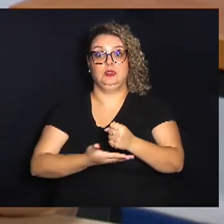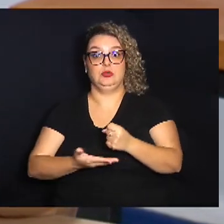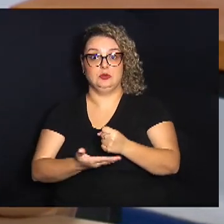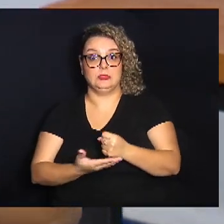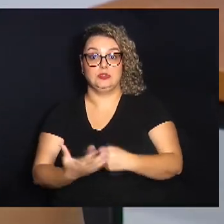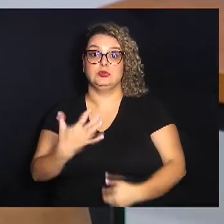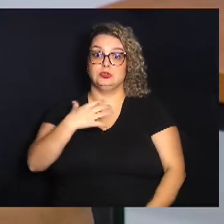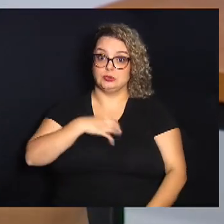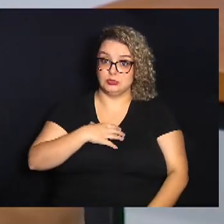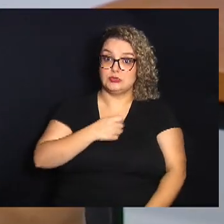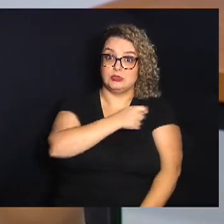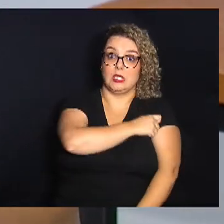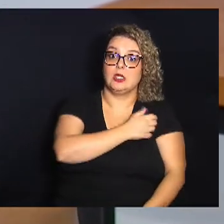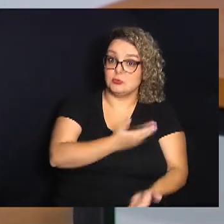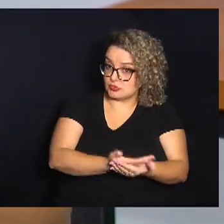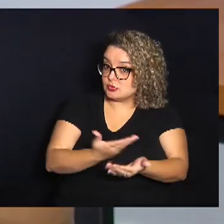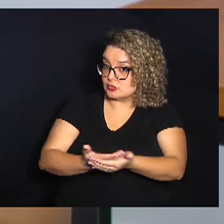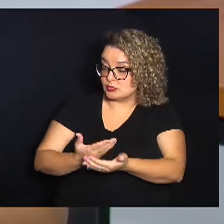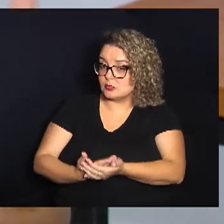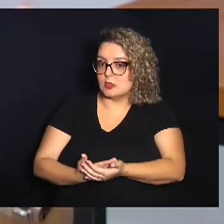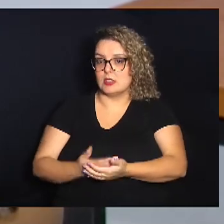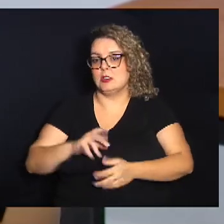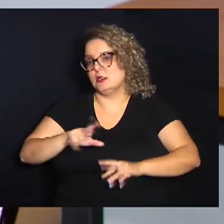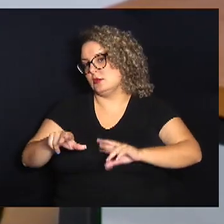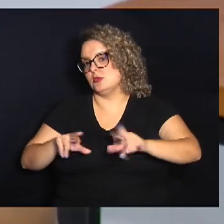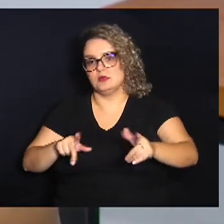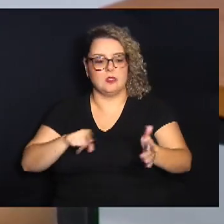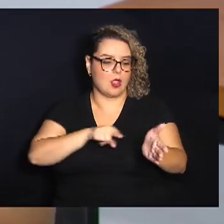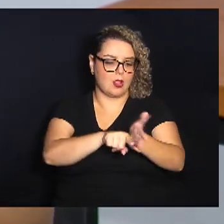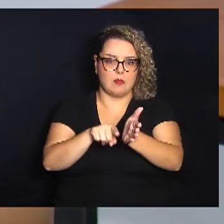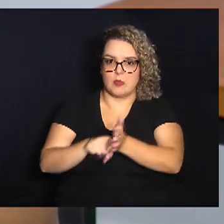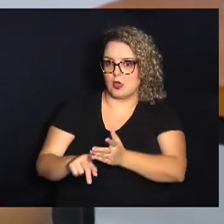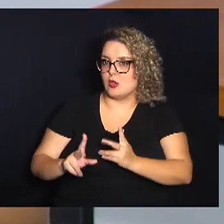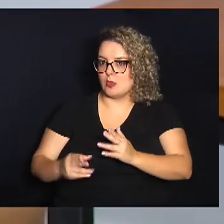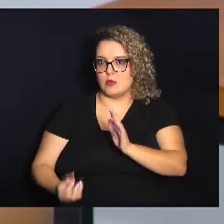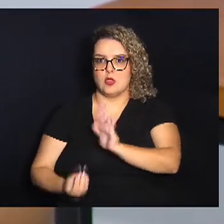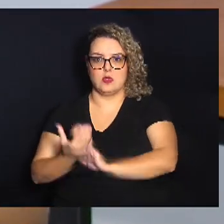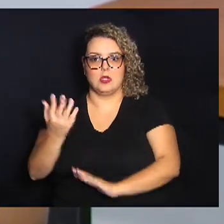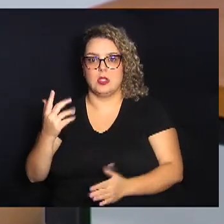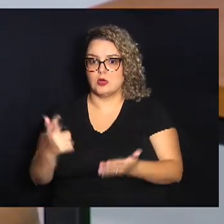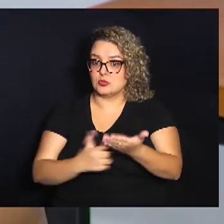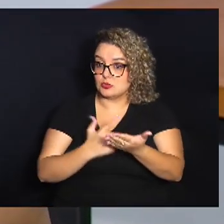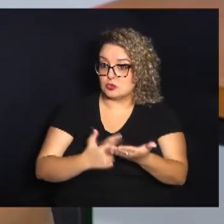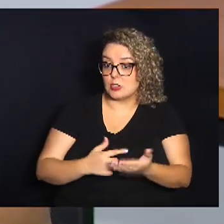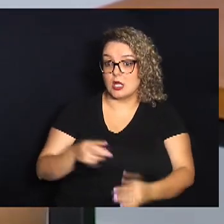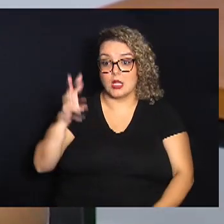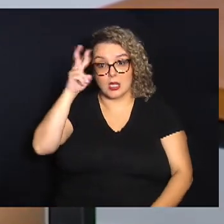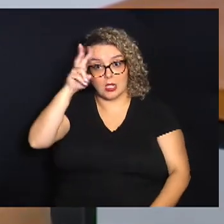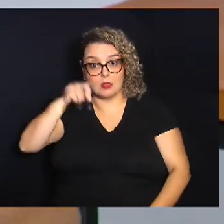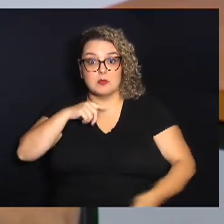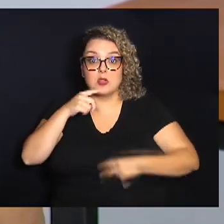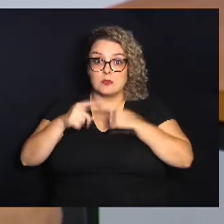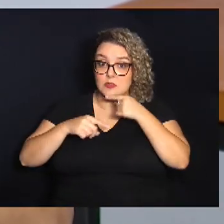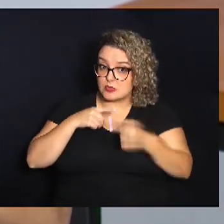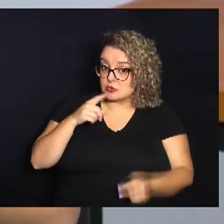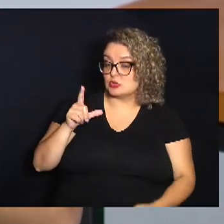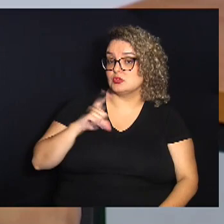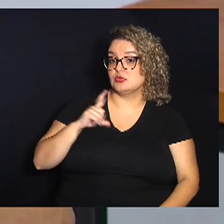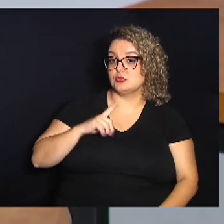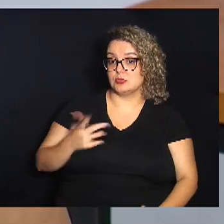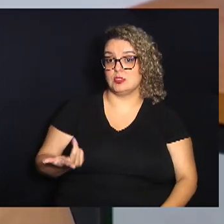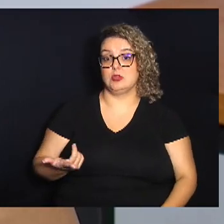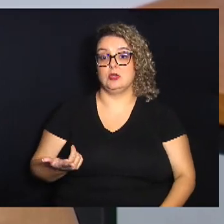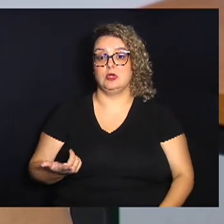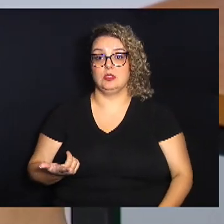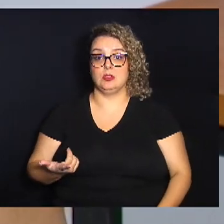uma aula mesmo, né? Então, de várias perguntas, enquanto eu criava o livro, eu lembrava de dúvidas que os alunos tinham. Então, de onde você